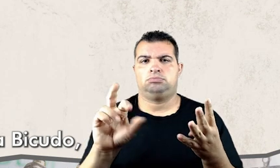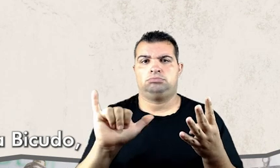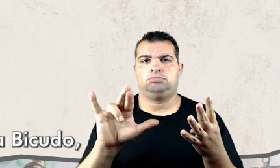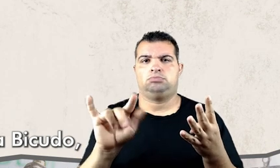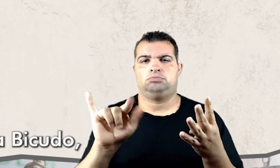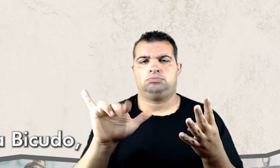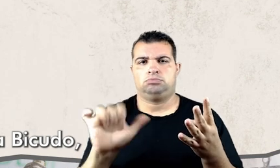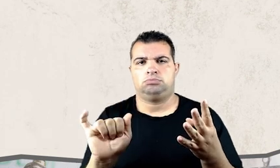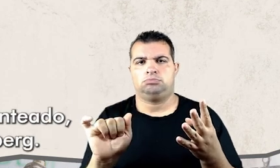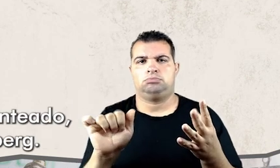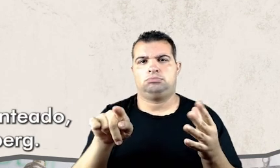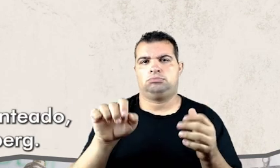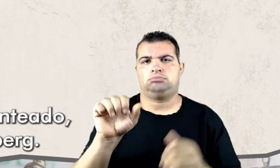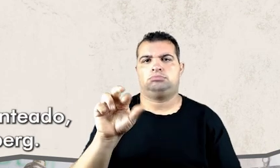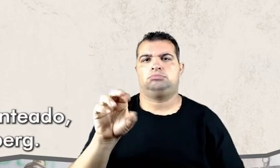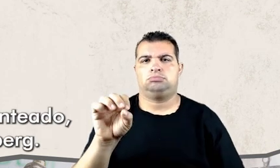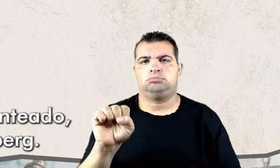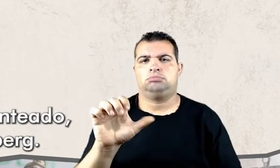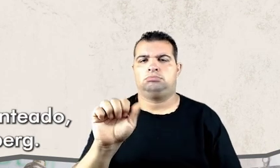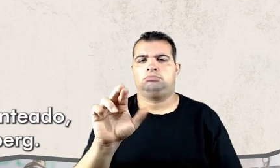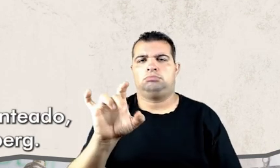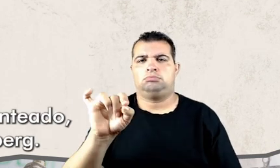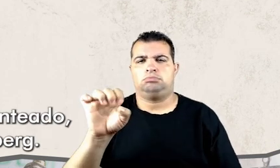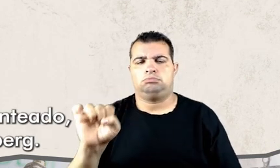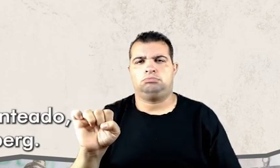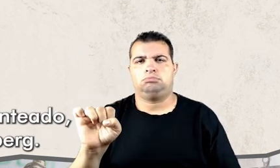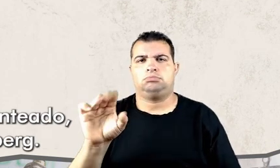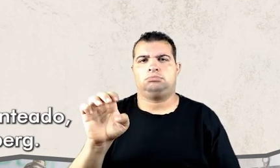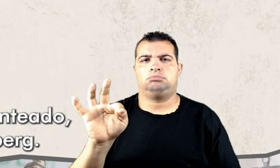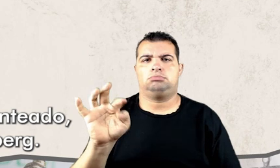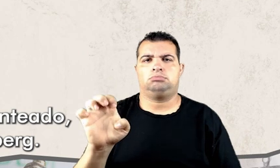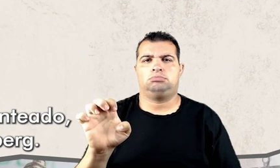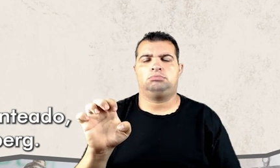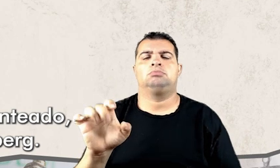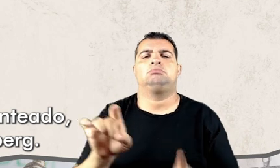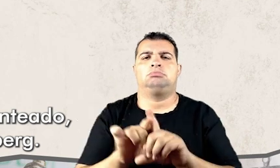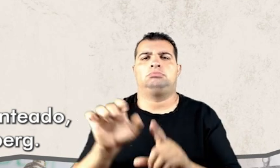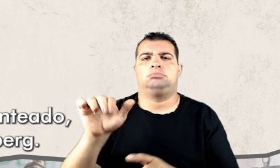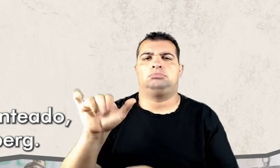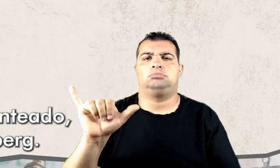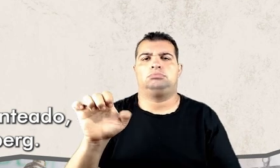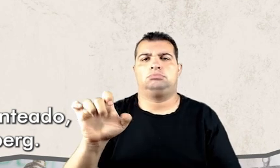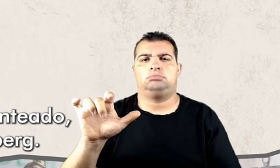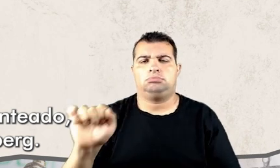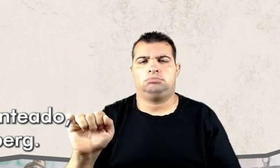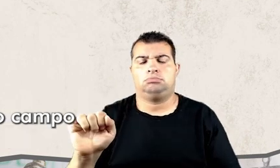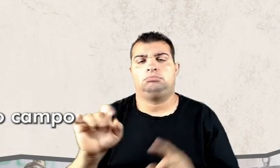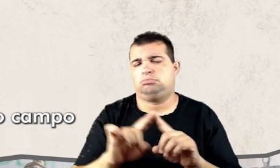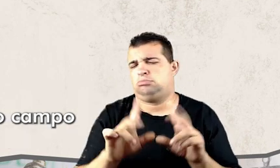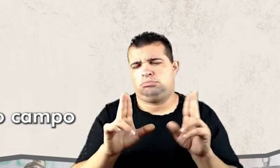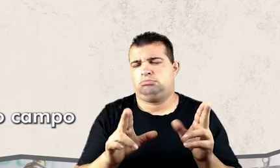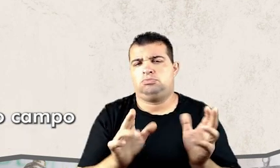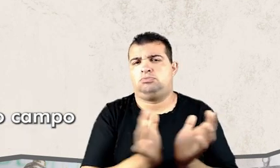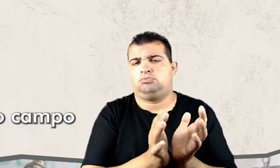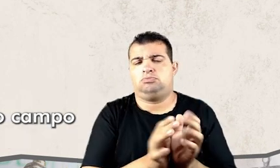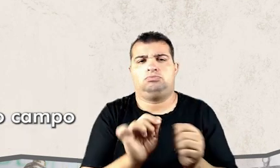Cabral, Virgínia Bicudo, Marcos Pontual, Carlos Oliveira Penteado, Beth Katzenstein e Aniela Ginsberg. Mas